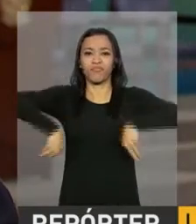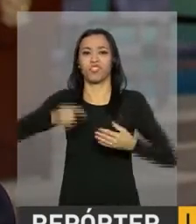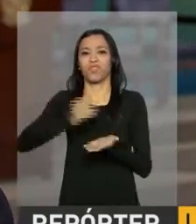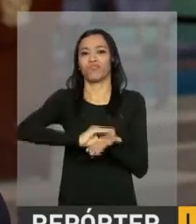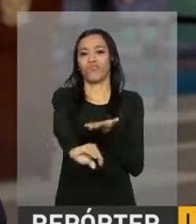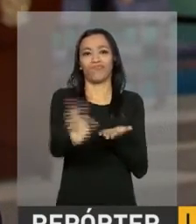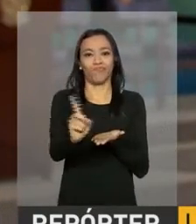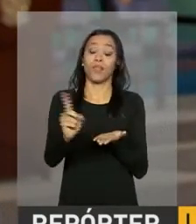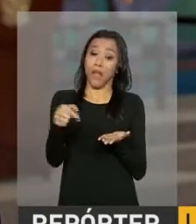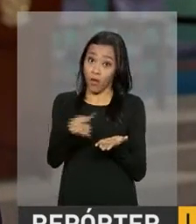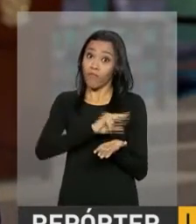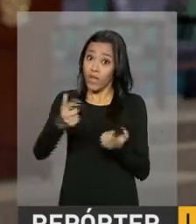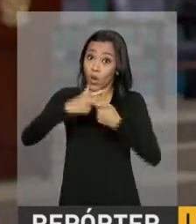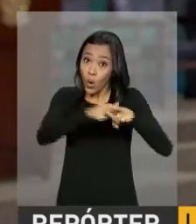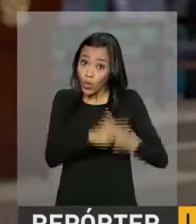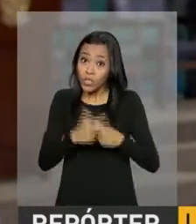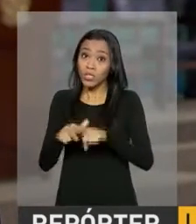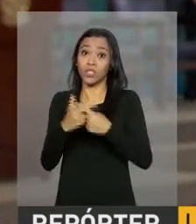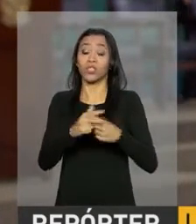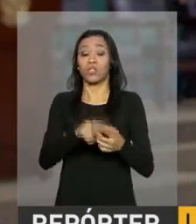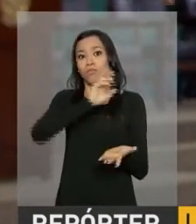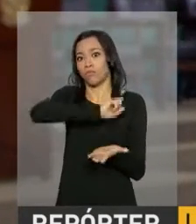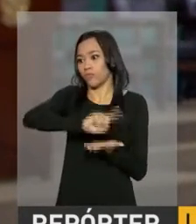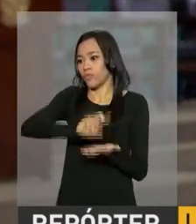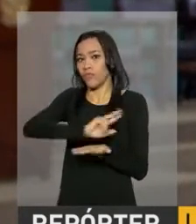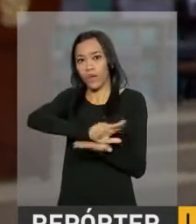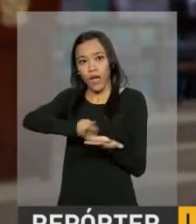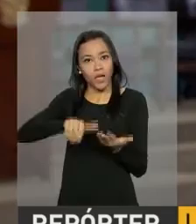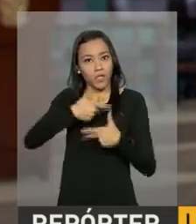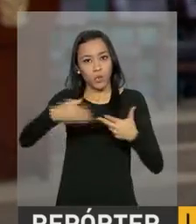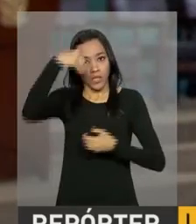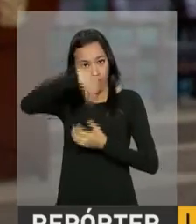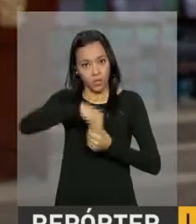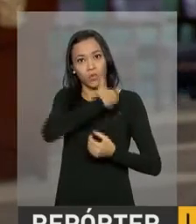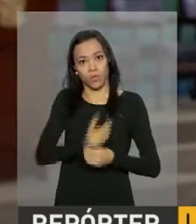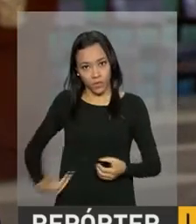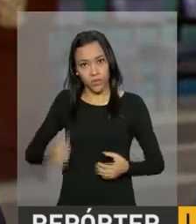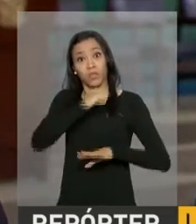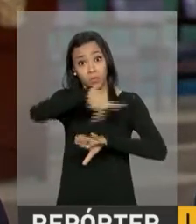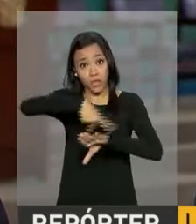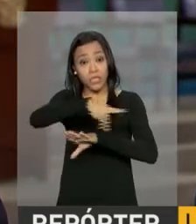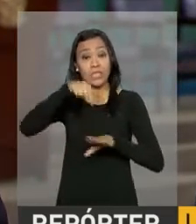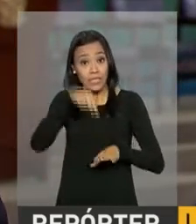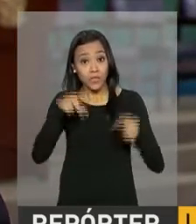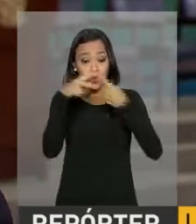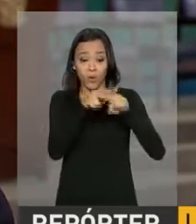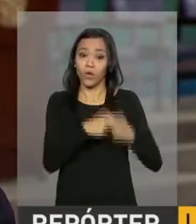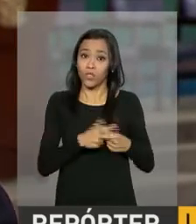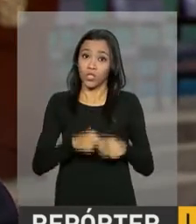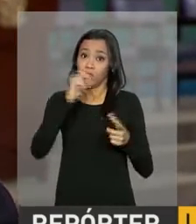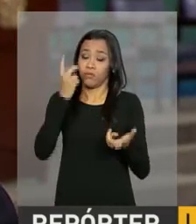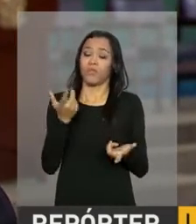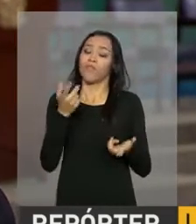exatamente corrigir uma série de distorções no país, inclusive a questão do déficit fiscal. E se isso sendo corrigido, a